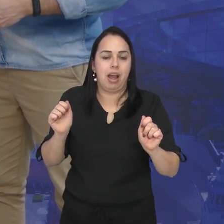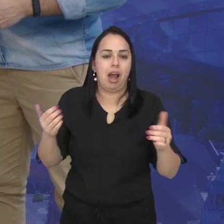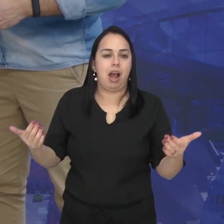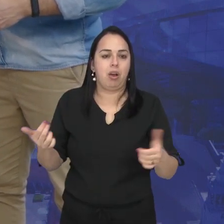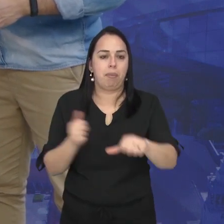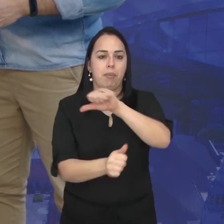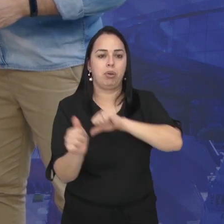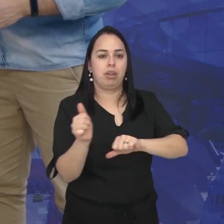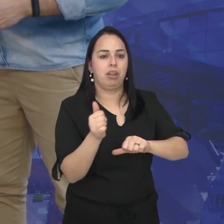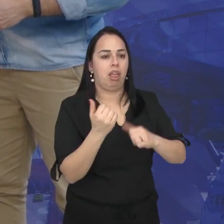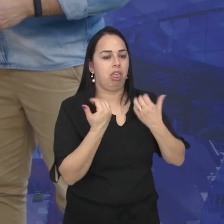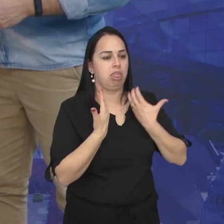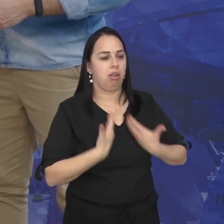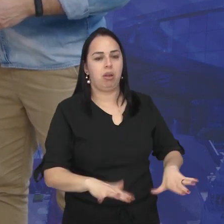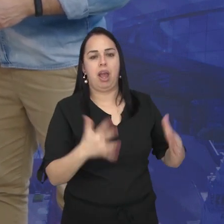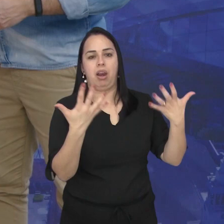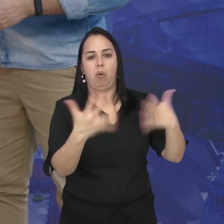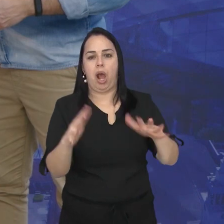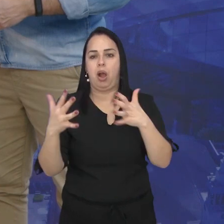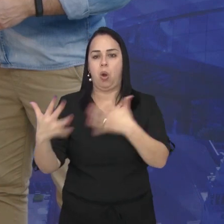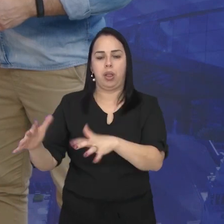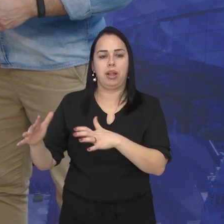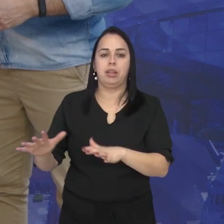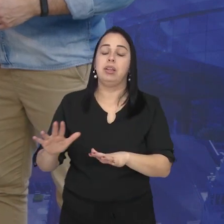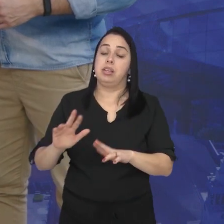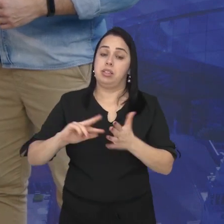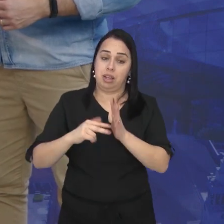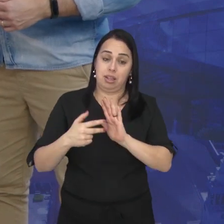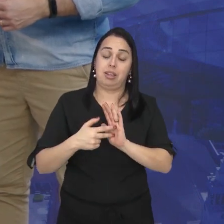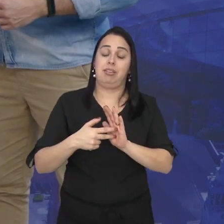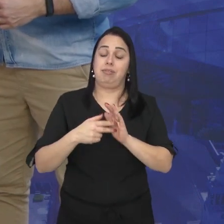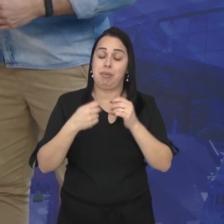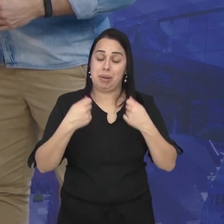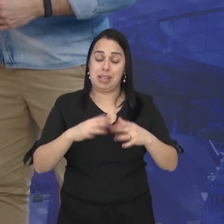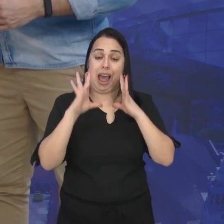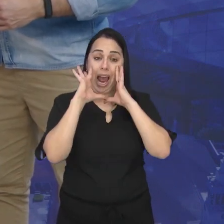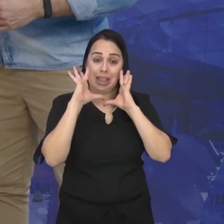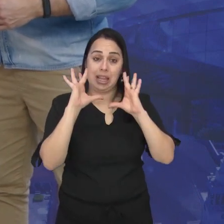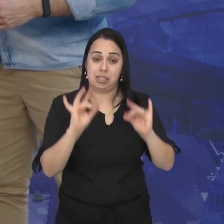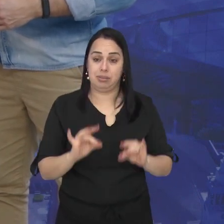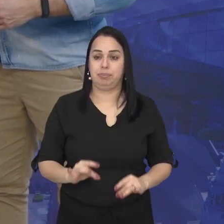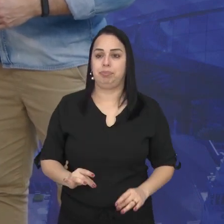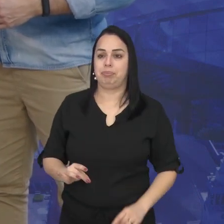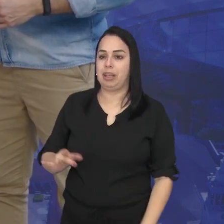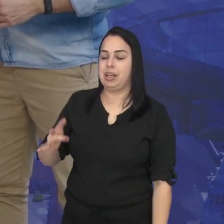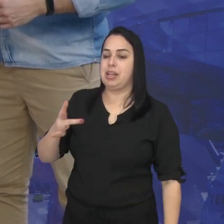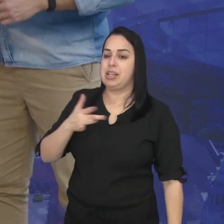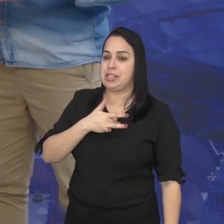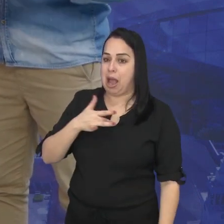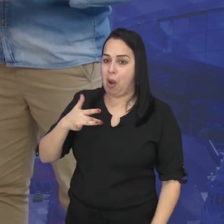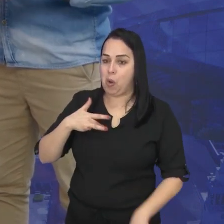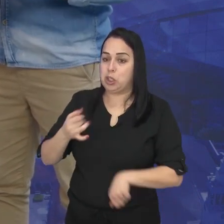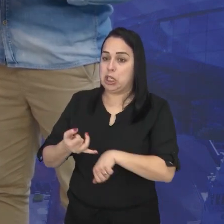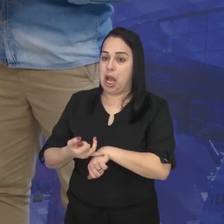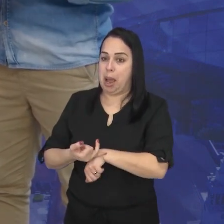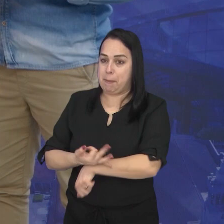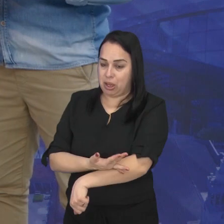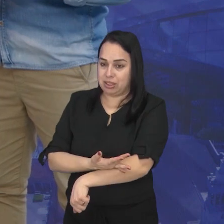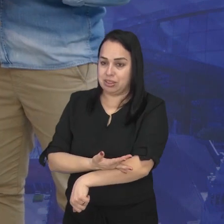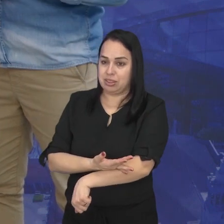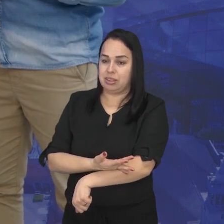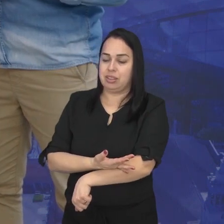fazer há tempos atrás, você passa a não gostar, então já é um sinal que você precisa olhar para isso. Uma boa